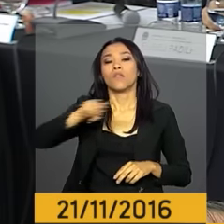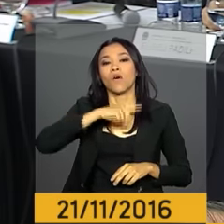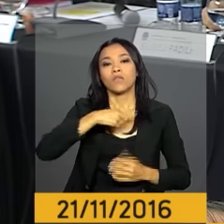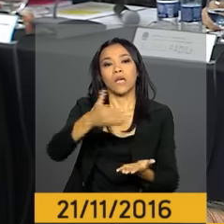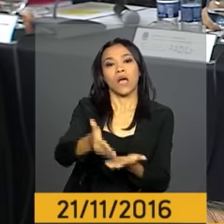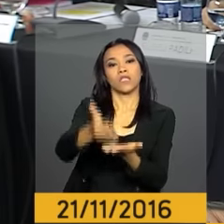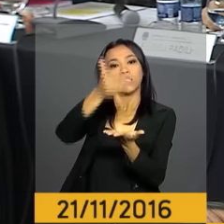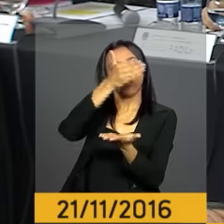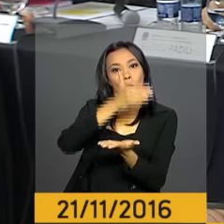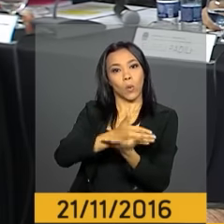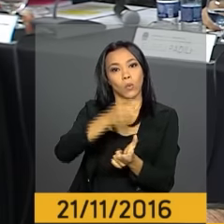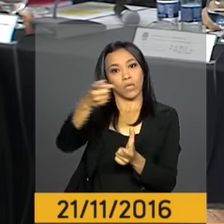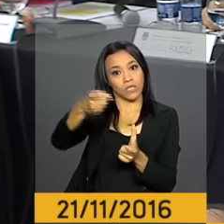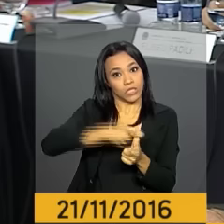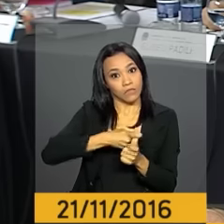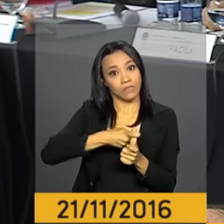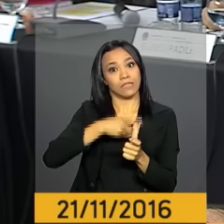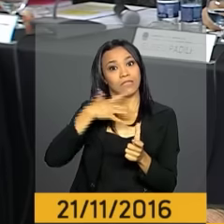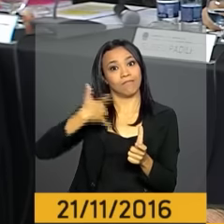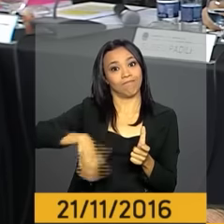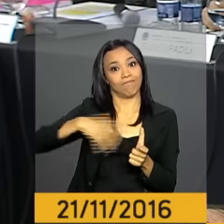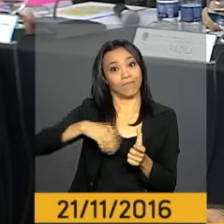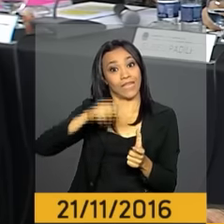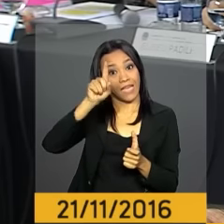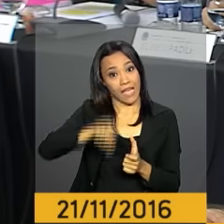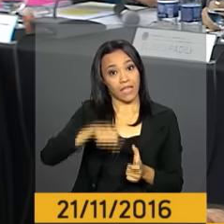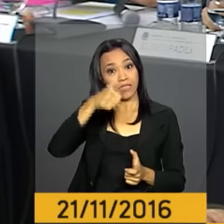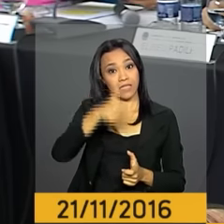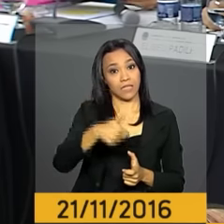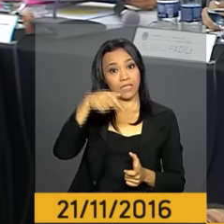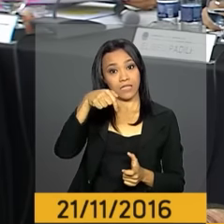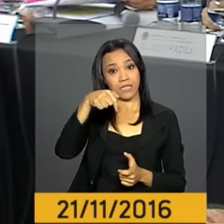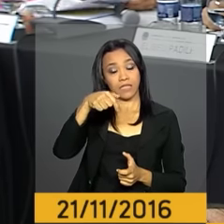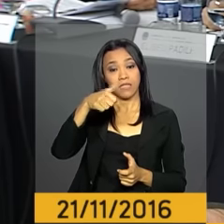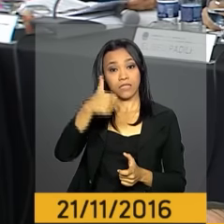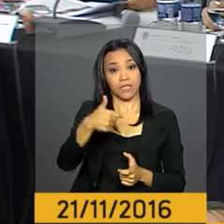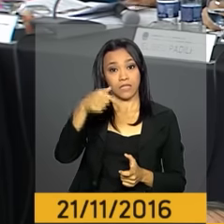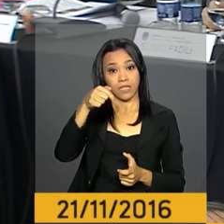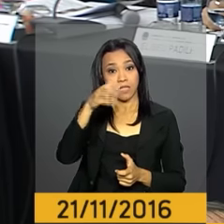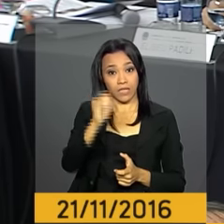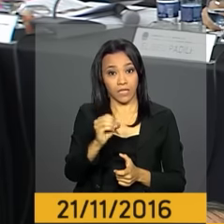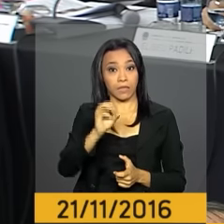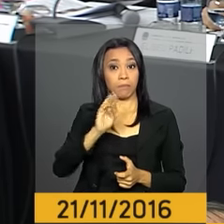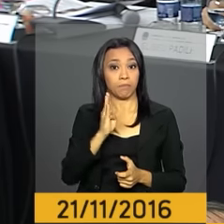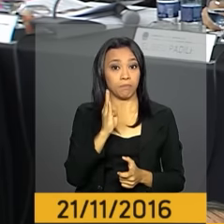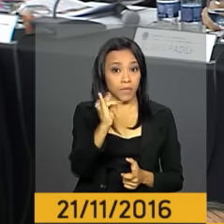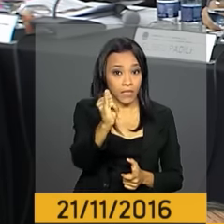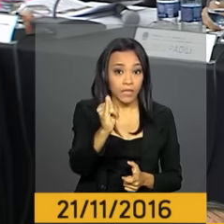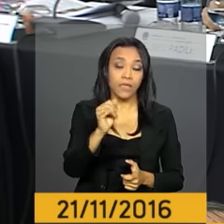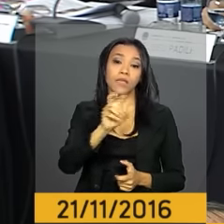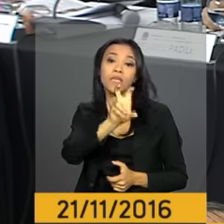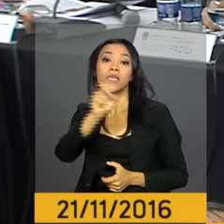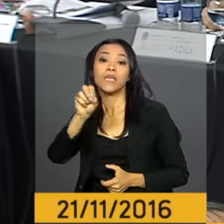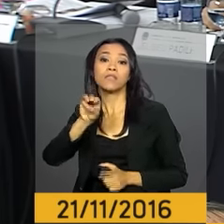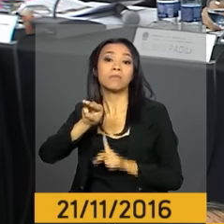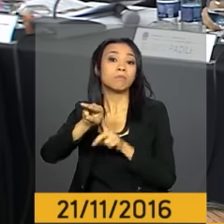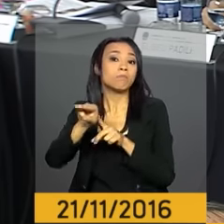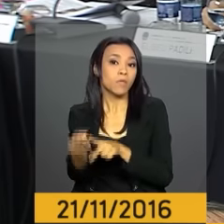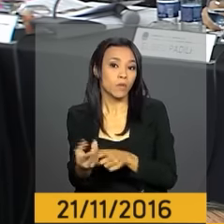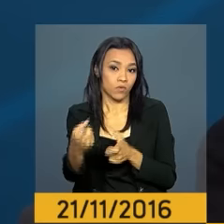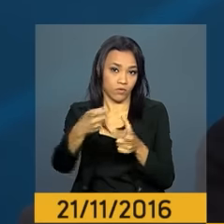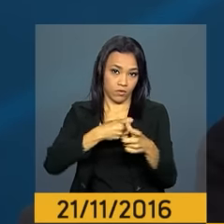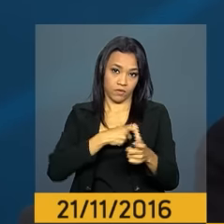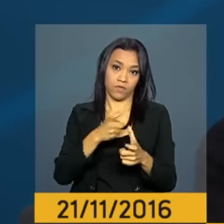inicial para revelá-lo como sendo de 170 bilhões e 500 milhões. E neste particular, volto